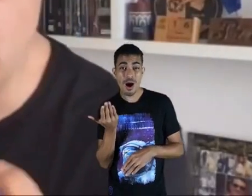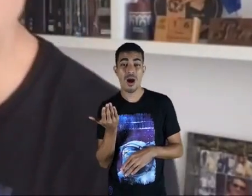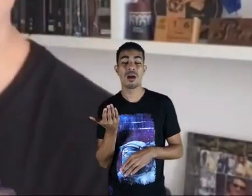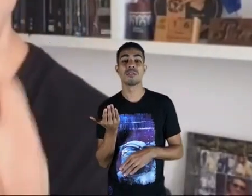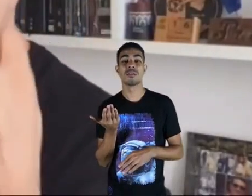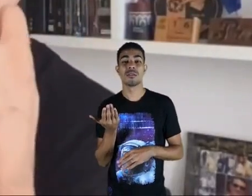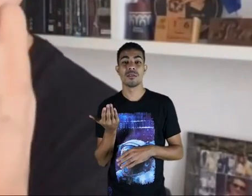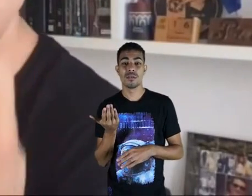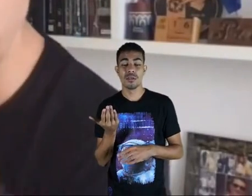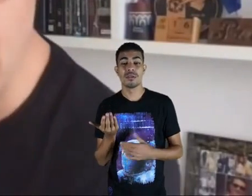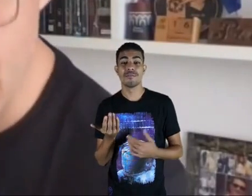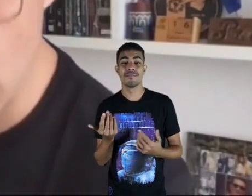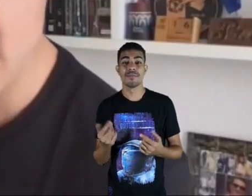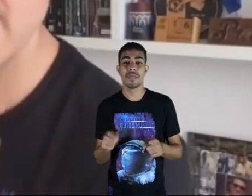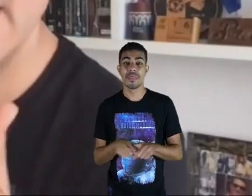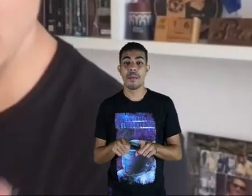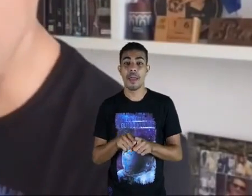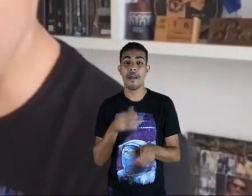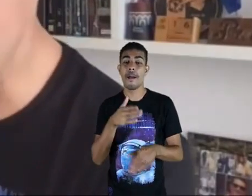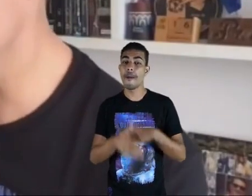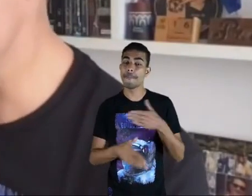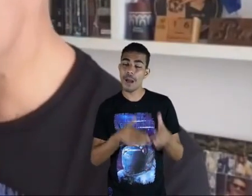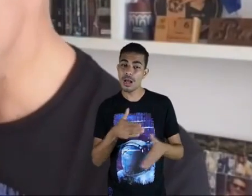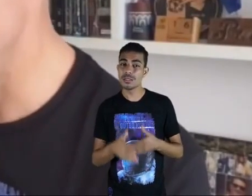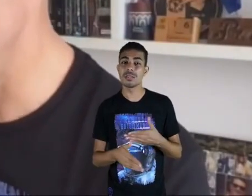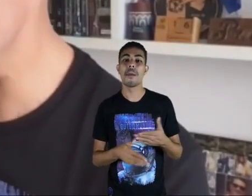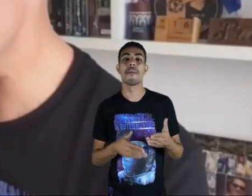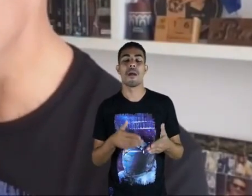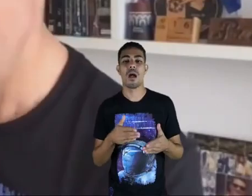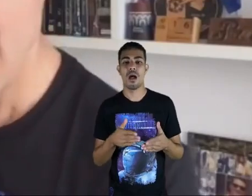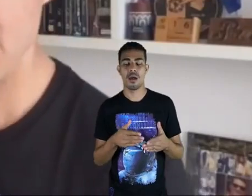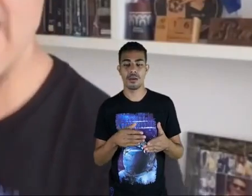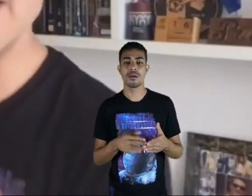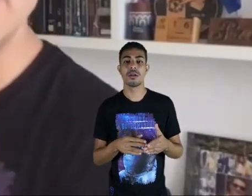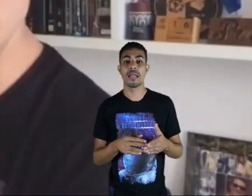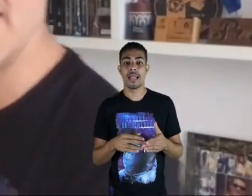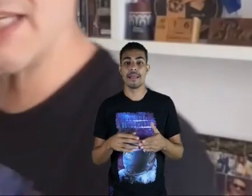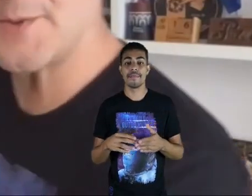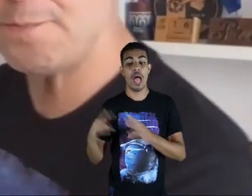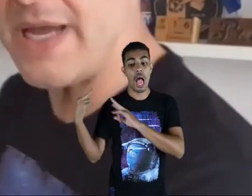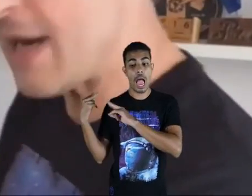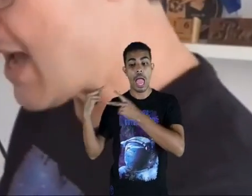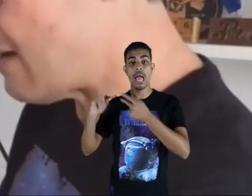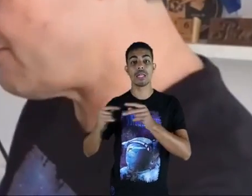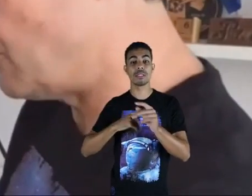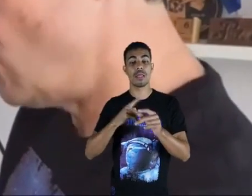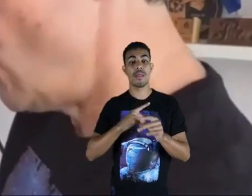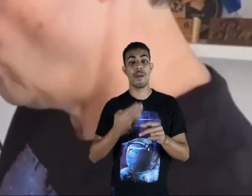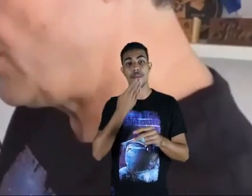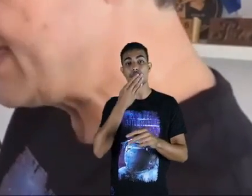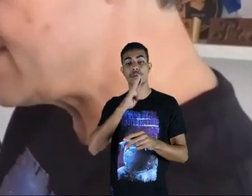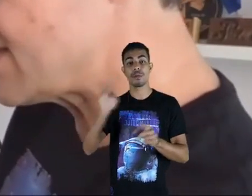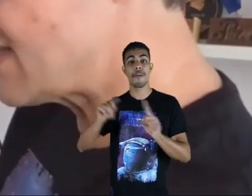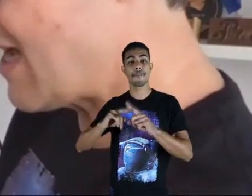não viram e não participaram da herança que Deus tinha prometida, mas eles esperavam o que